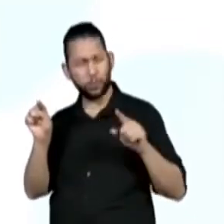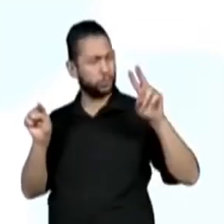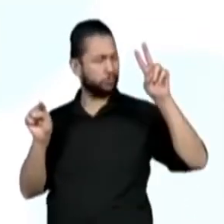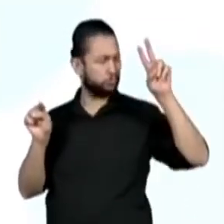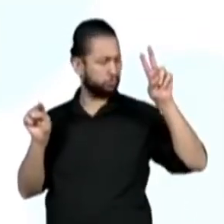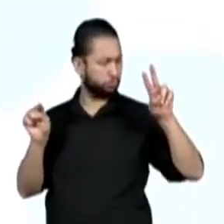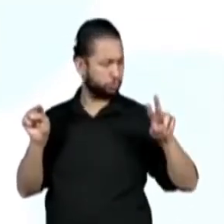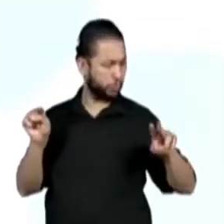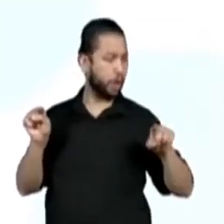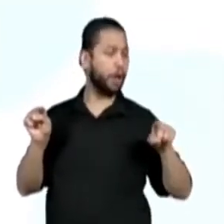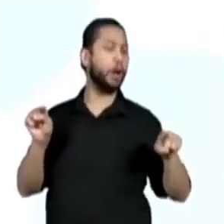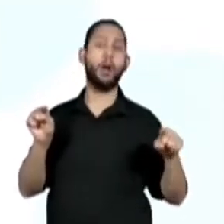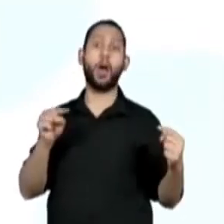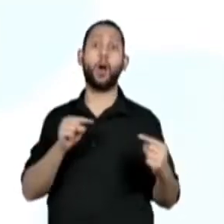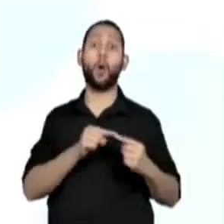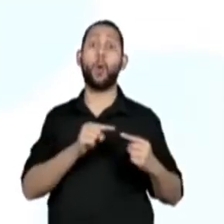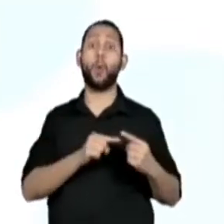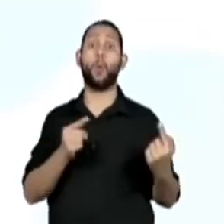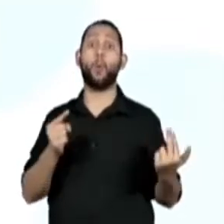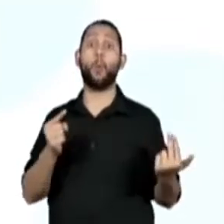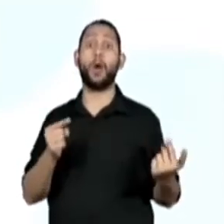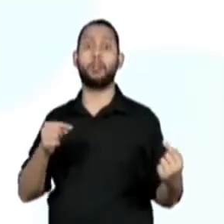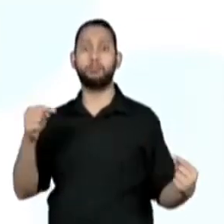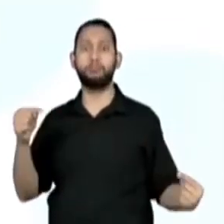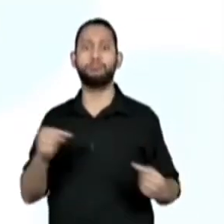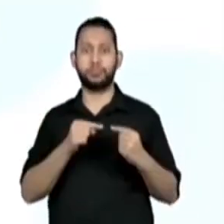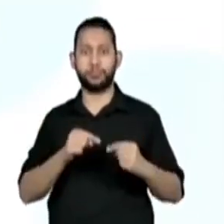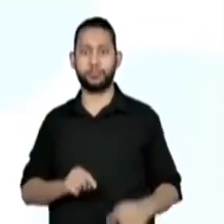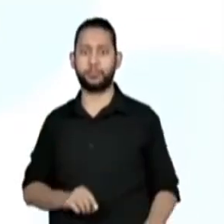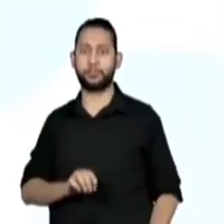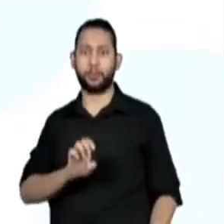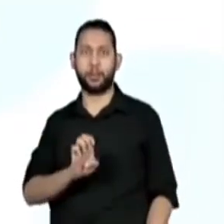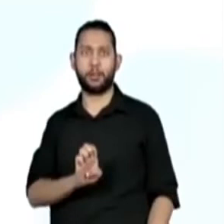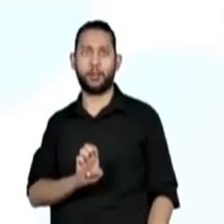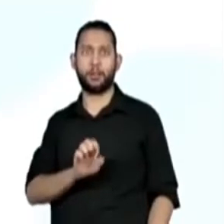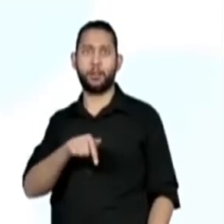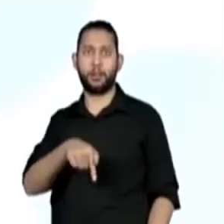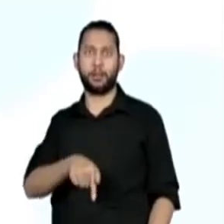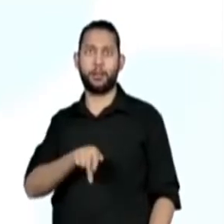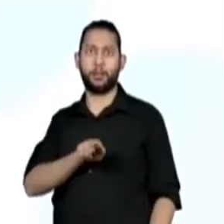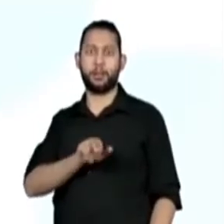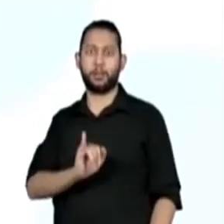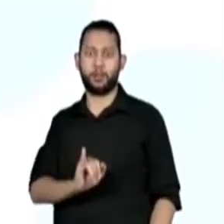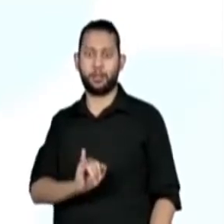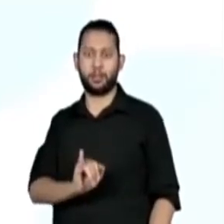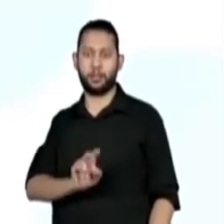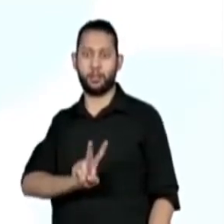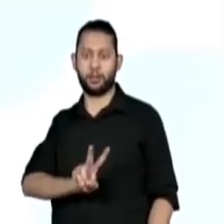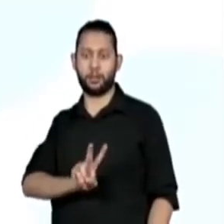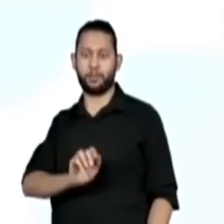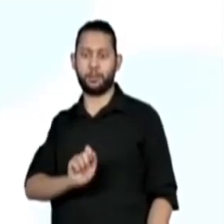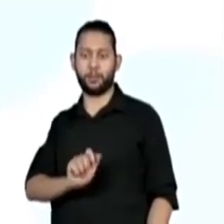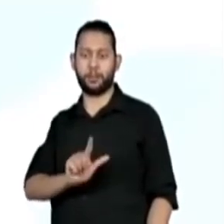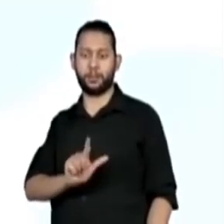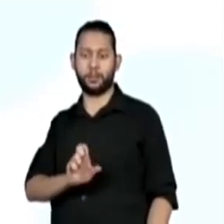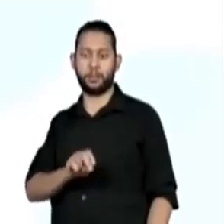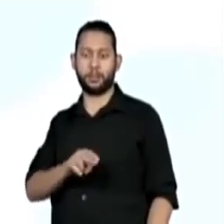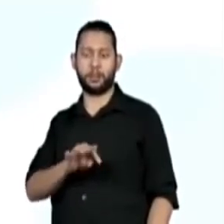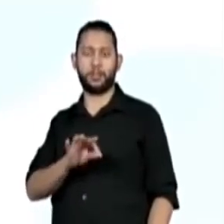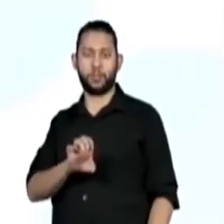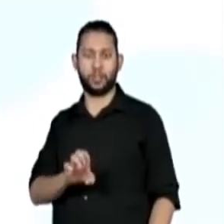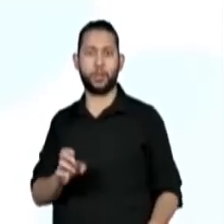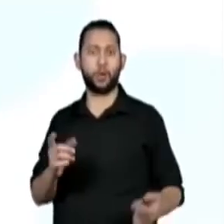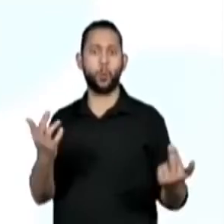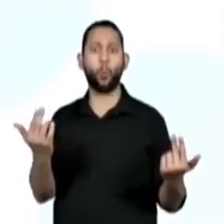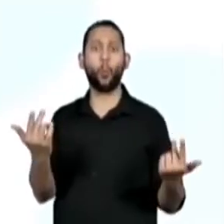curiosidade toda essa palavra eq tá significa igual e